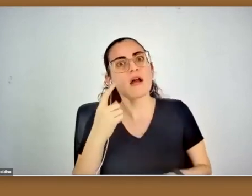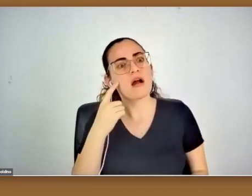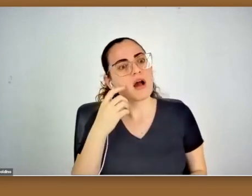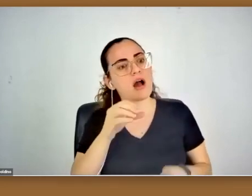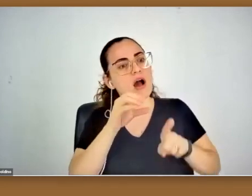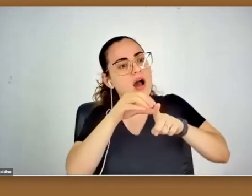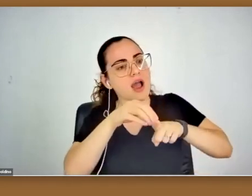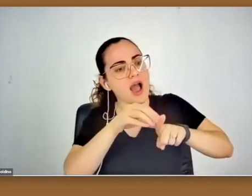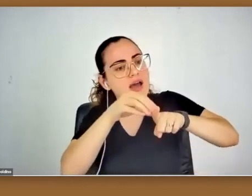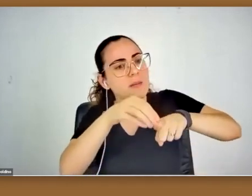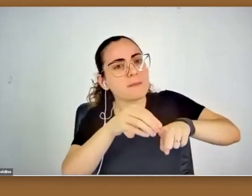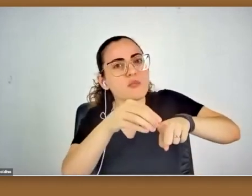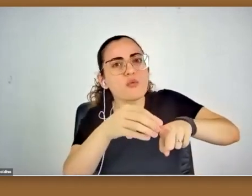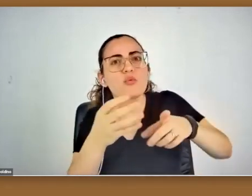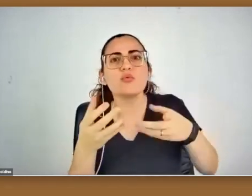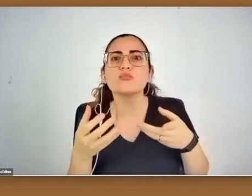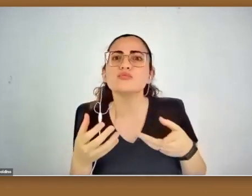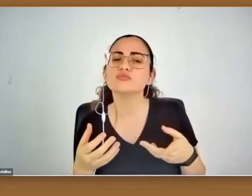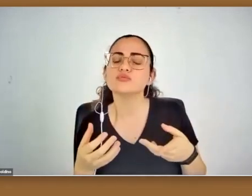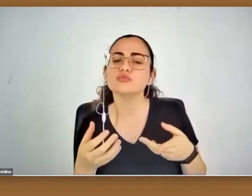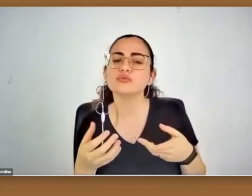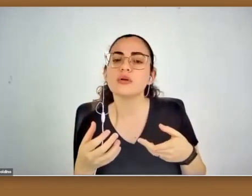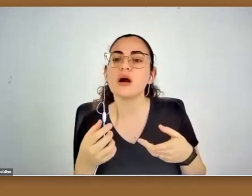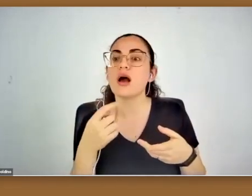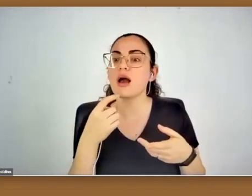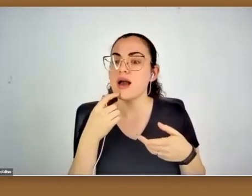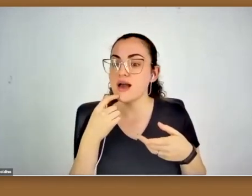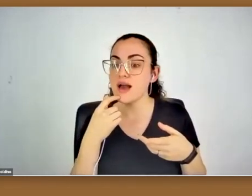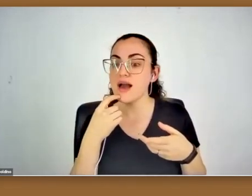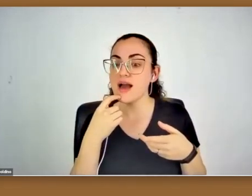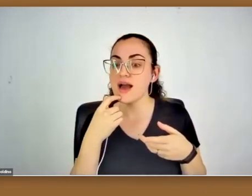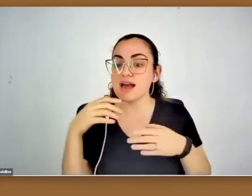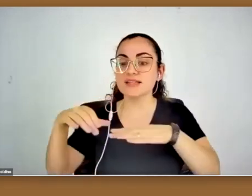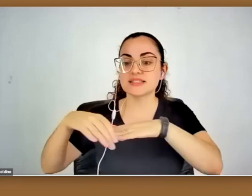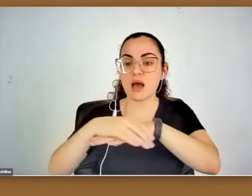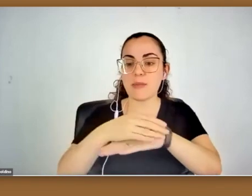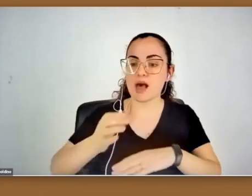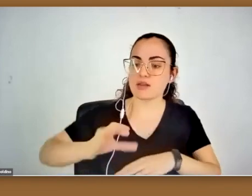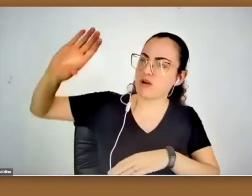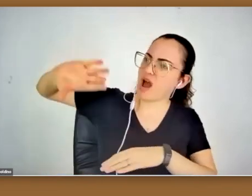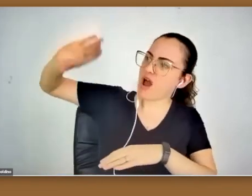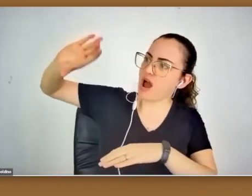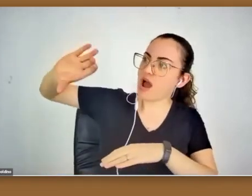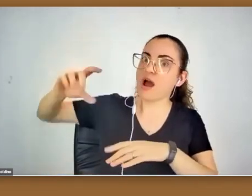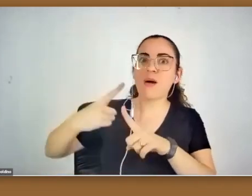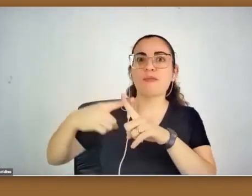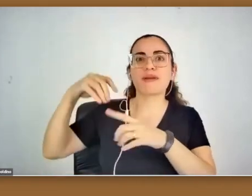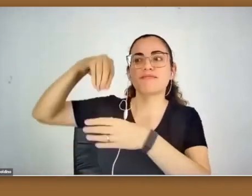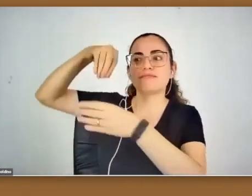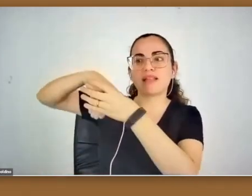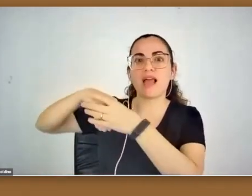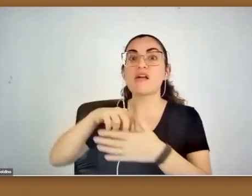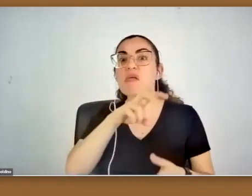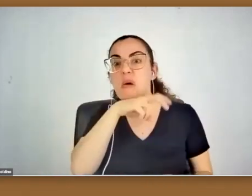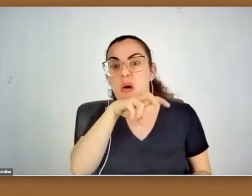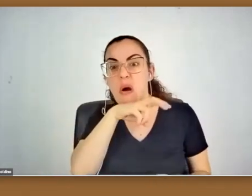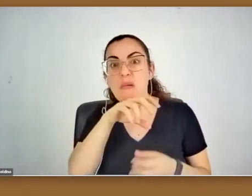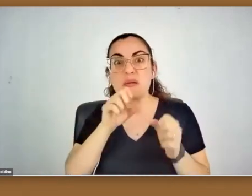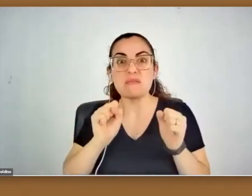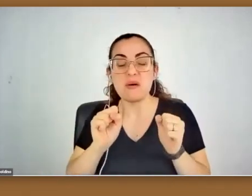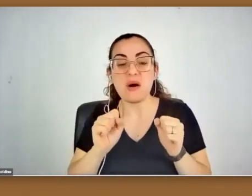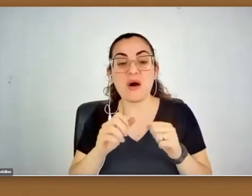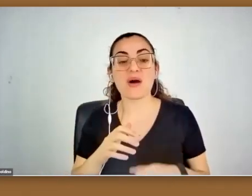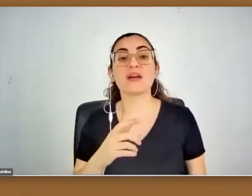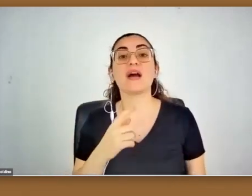caramujo, saber que eu tenho que mexer no meu sapato porque pode ter alguma cobra, alguma coisa ali. Então,